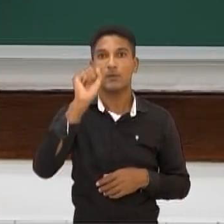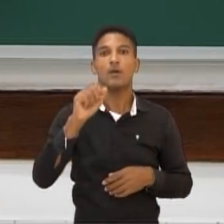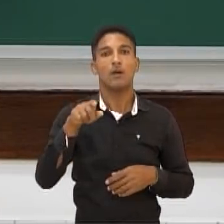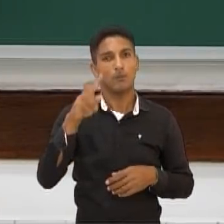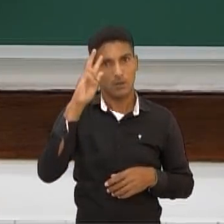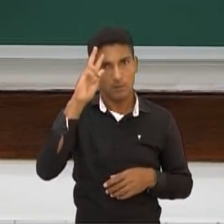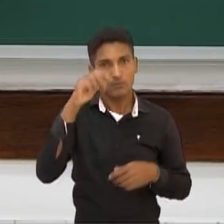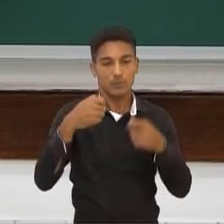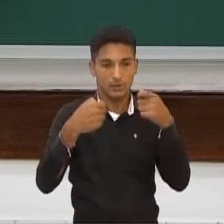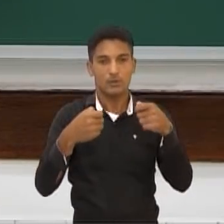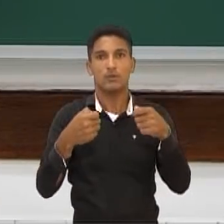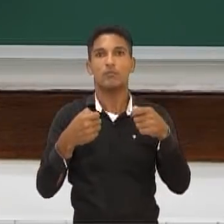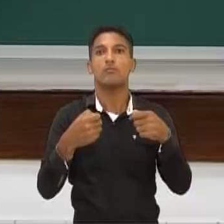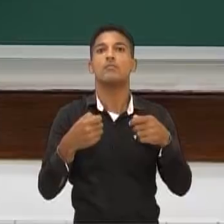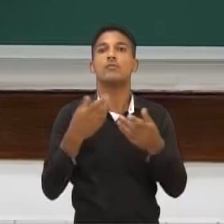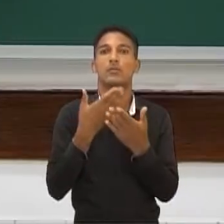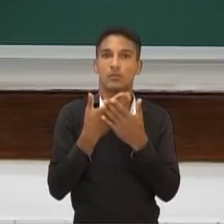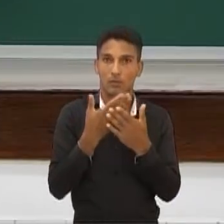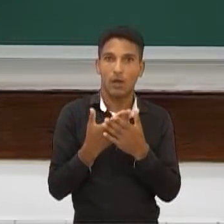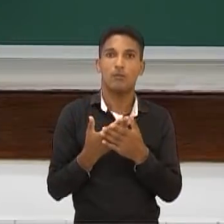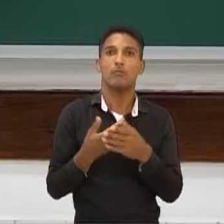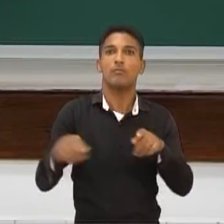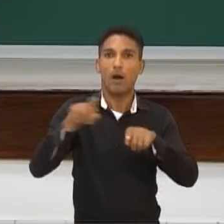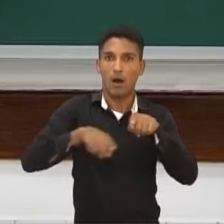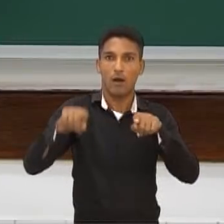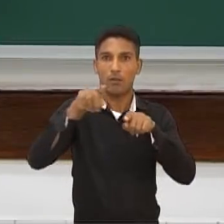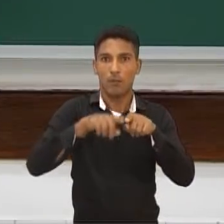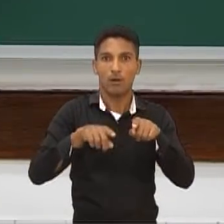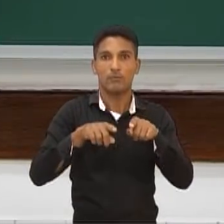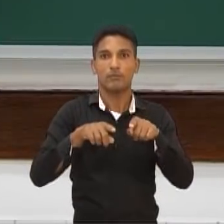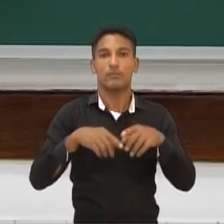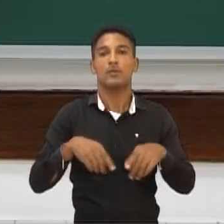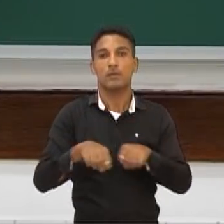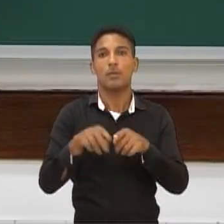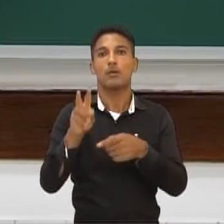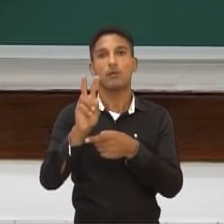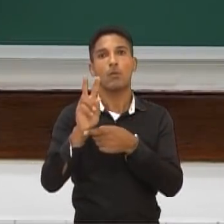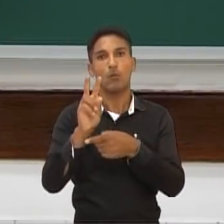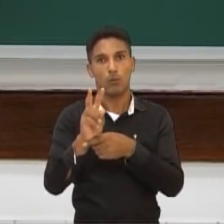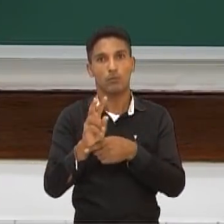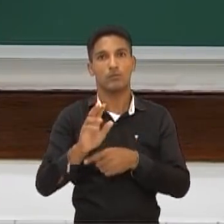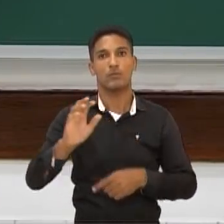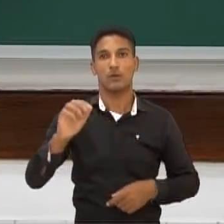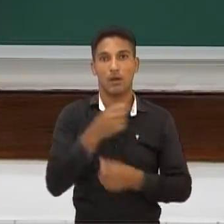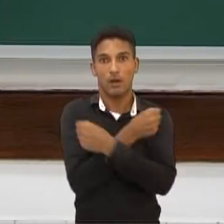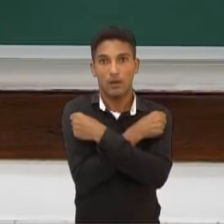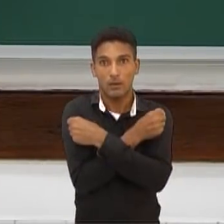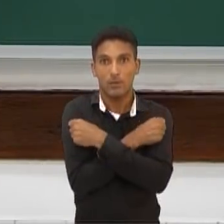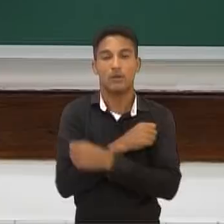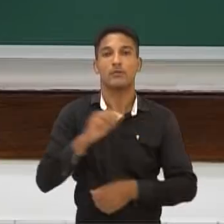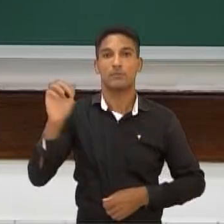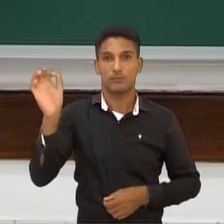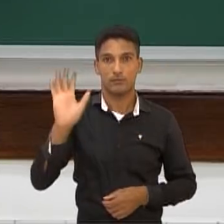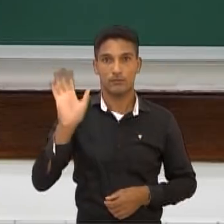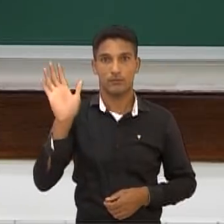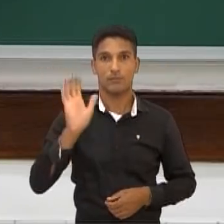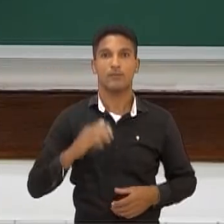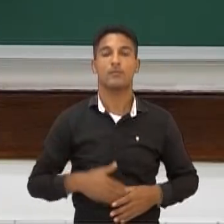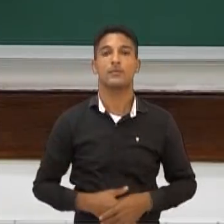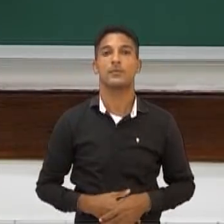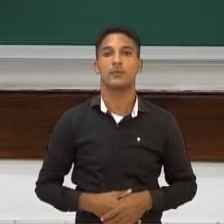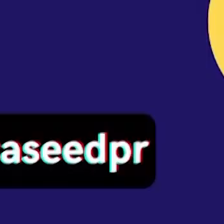que estudar. Estude sempre, leia, busque e se cuide. Um forte abraço e até uma outra oportunidade.